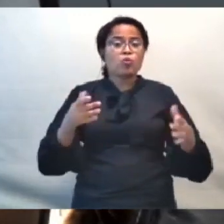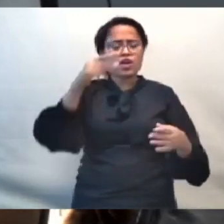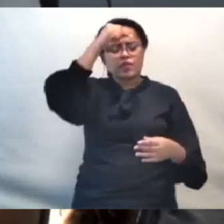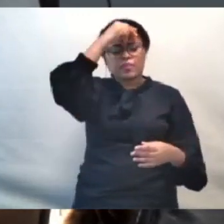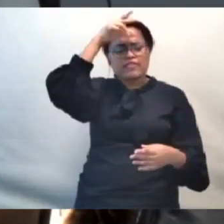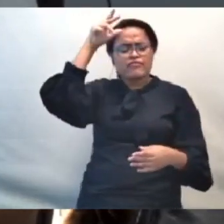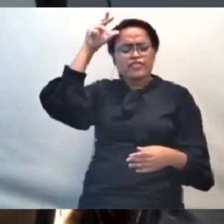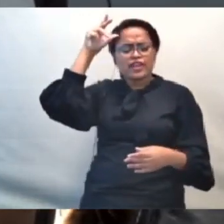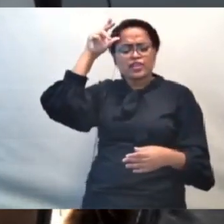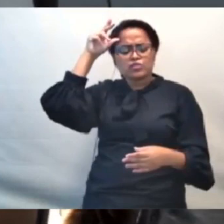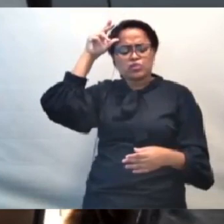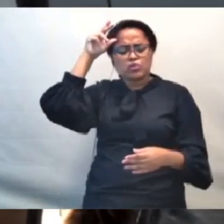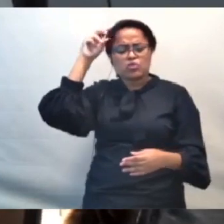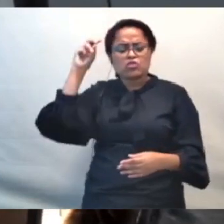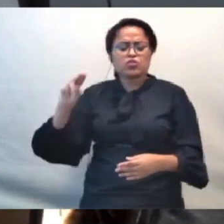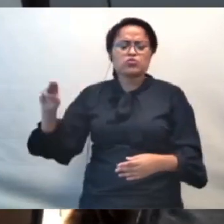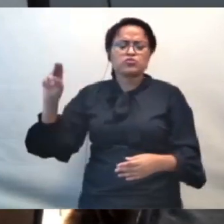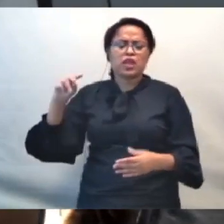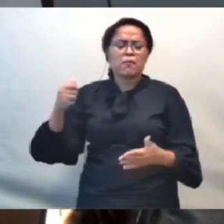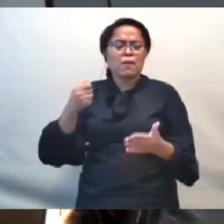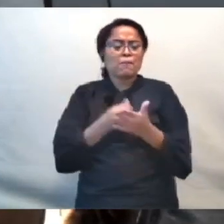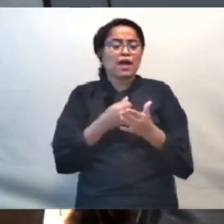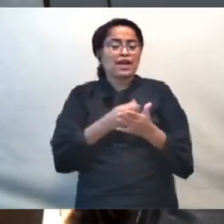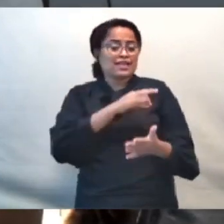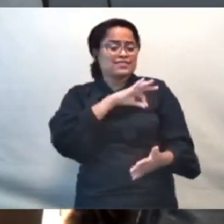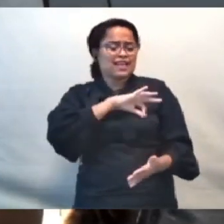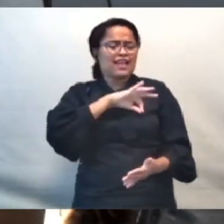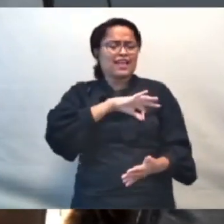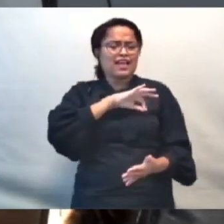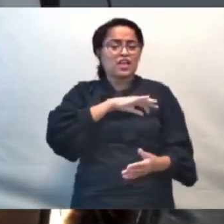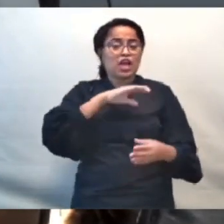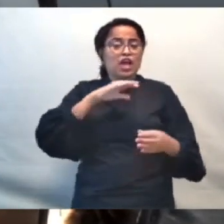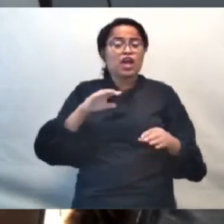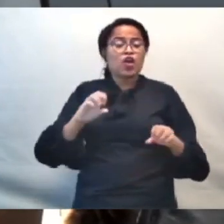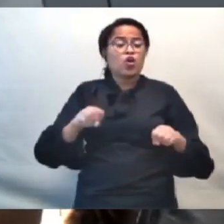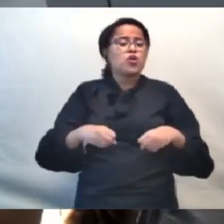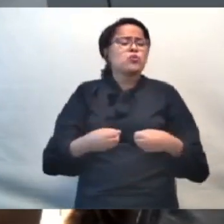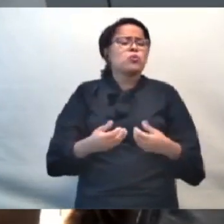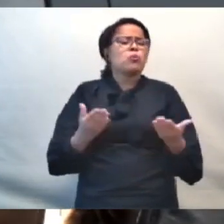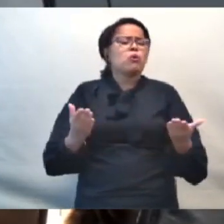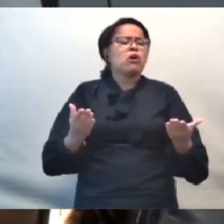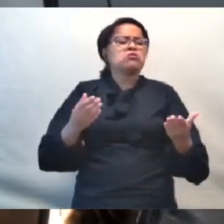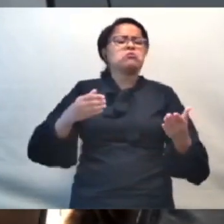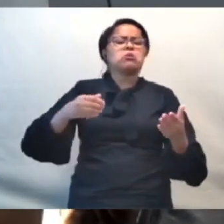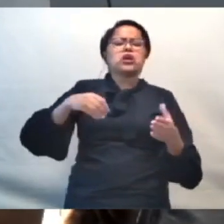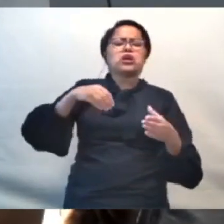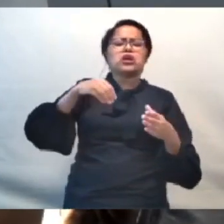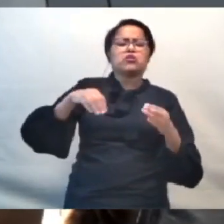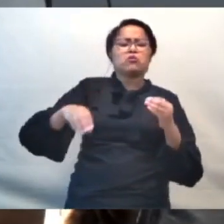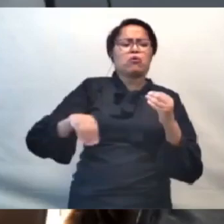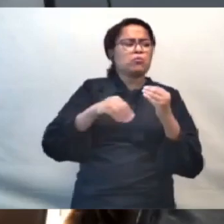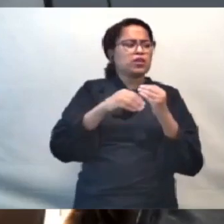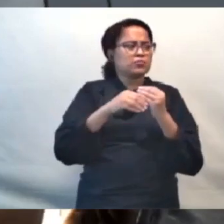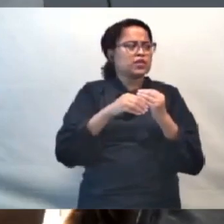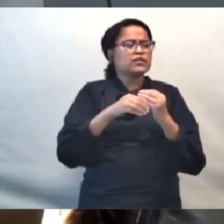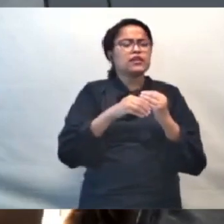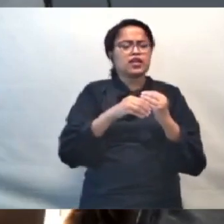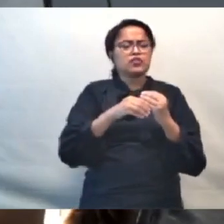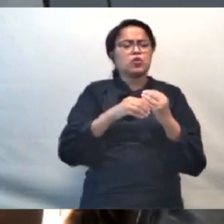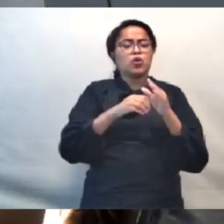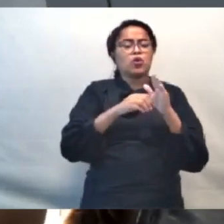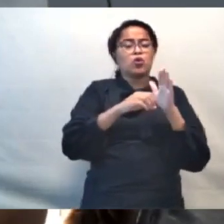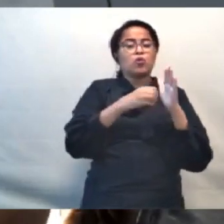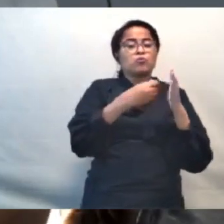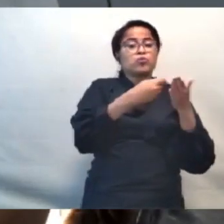de salários, e quanto é complementado com o orçamento próprio da prefeitura, né? Para entender de onde vêm esses montantes, do